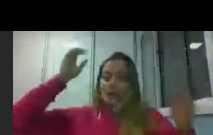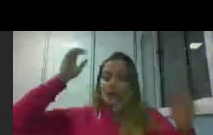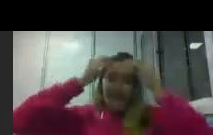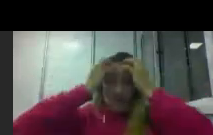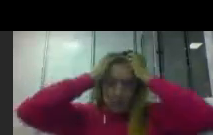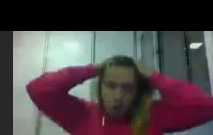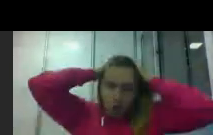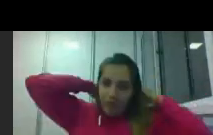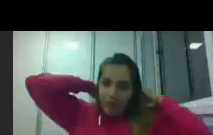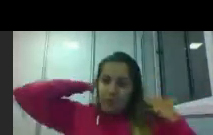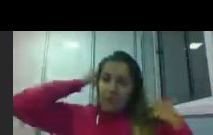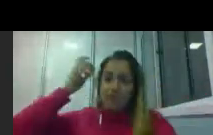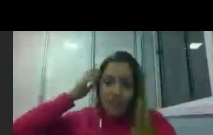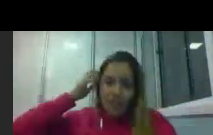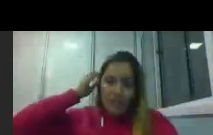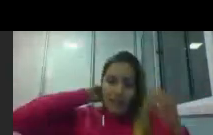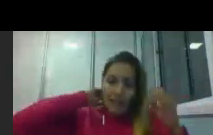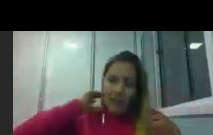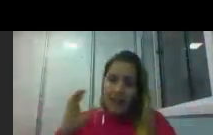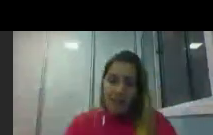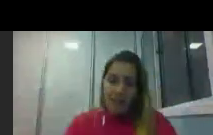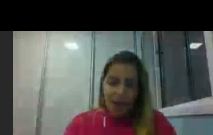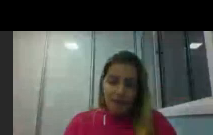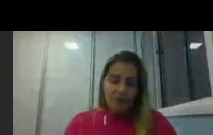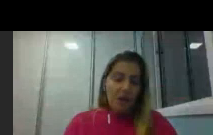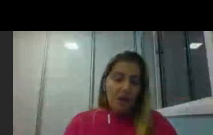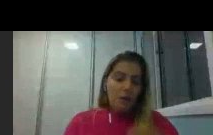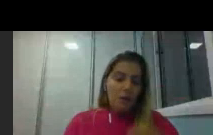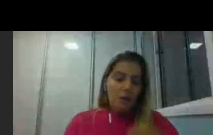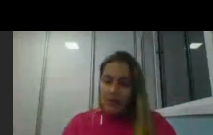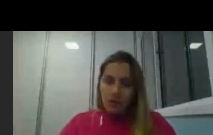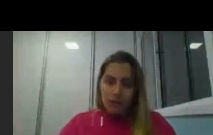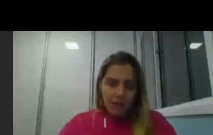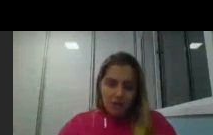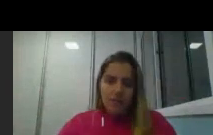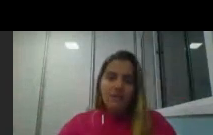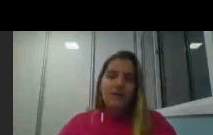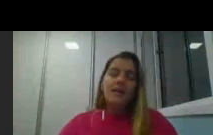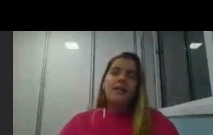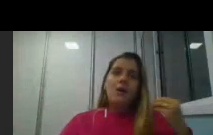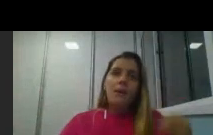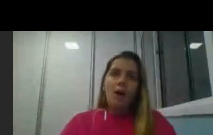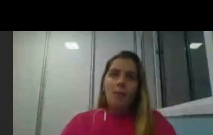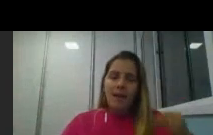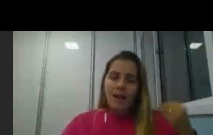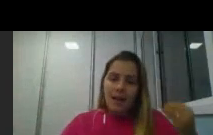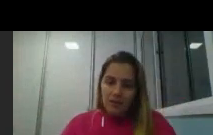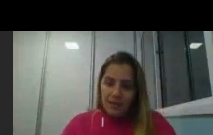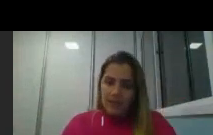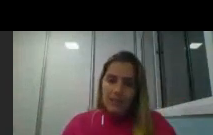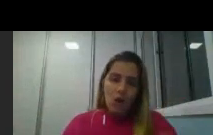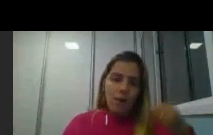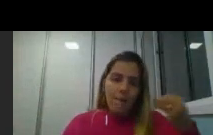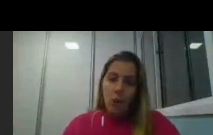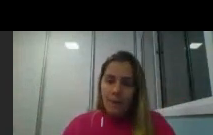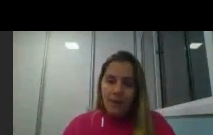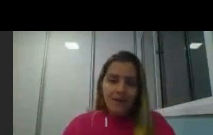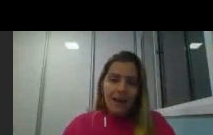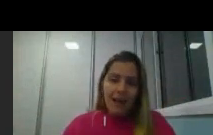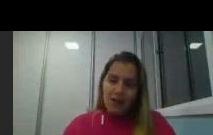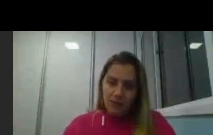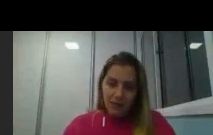que não tem como você fugir daquela lei de Mendel. Não é uma herança quantitativa, não há uma relativização,